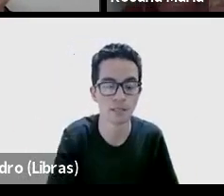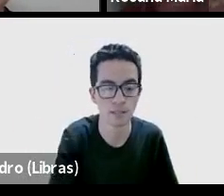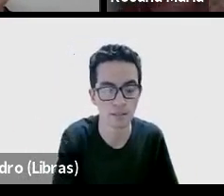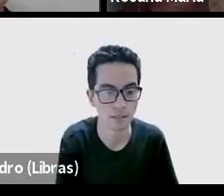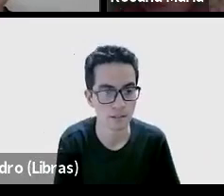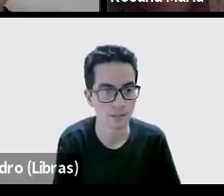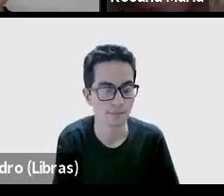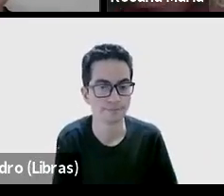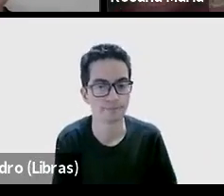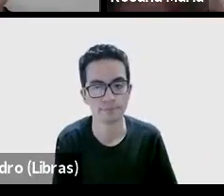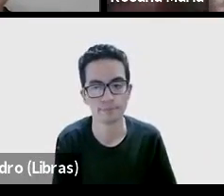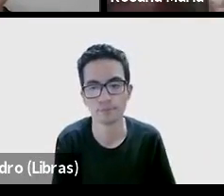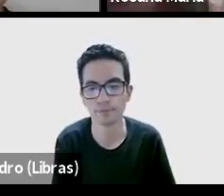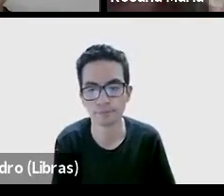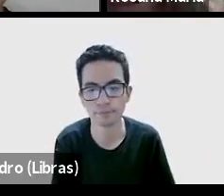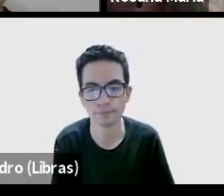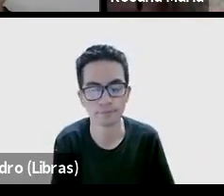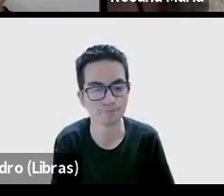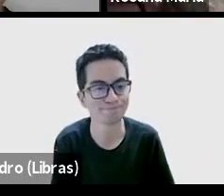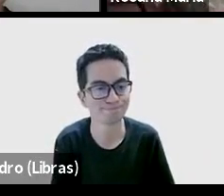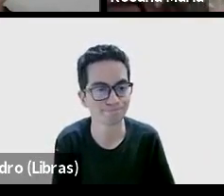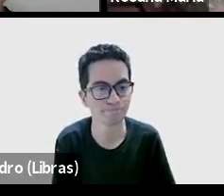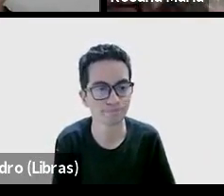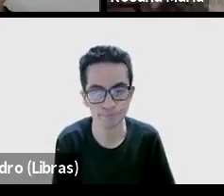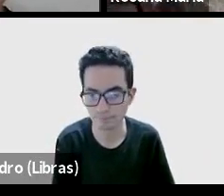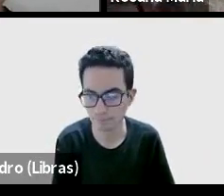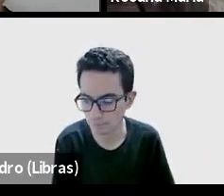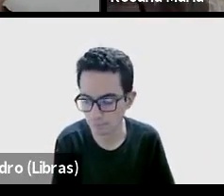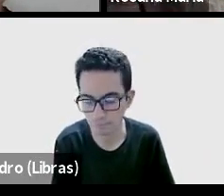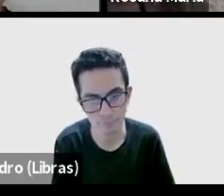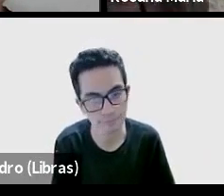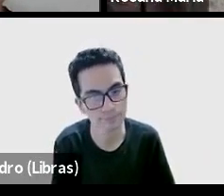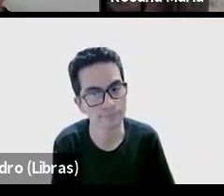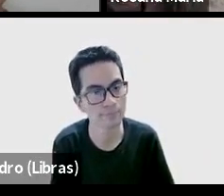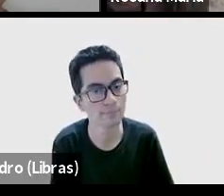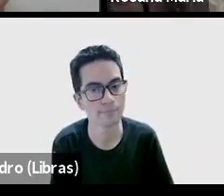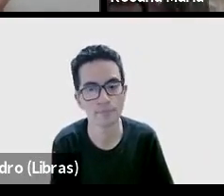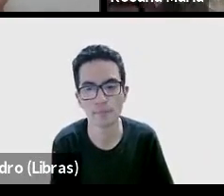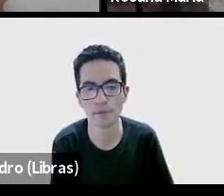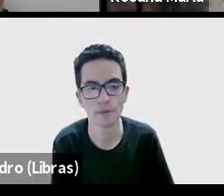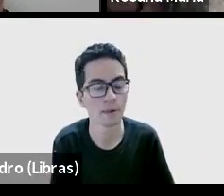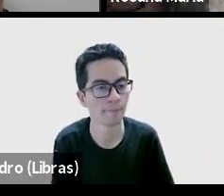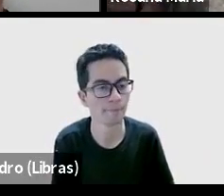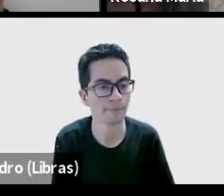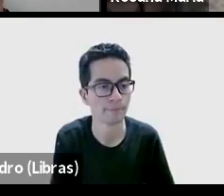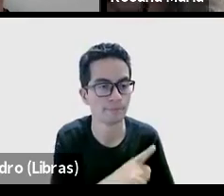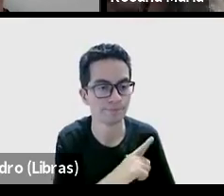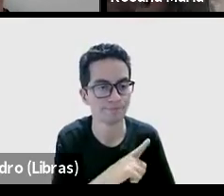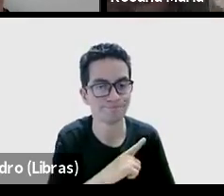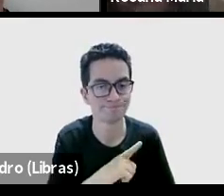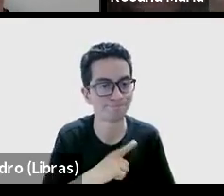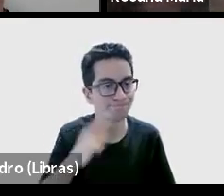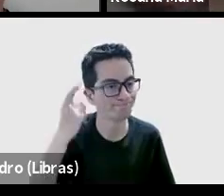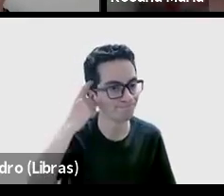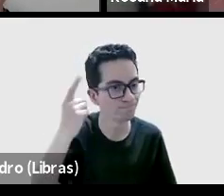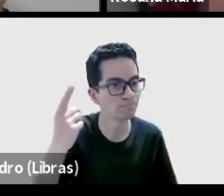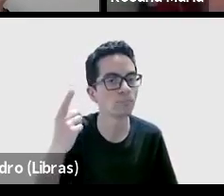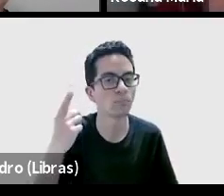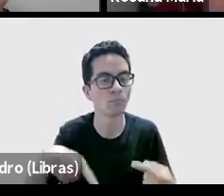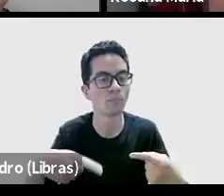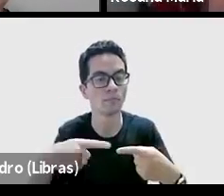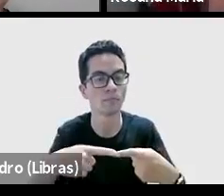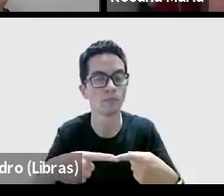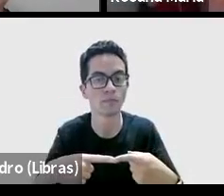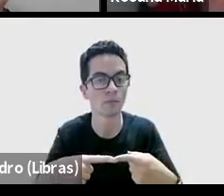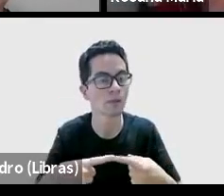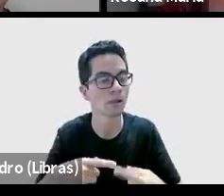fez Fer. Zé falou um monte comigo, ficou no meu ouvido, na Então, vai lá, orientação, Zé. falando disso e da prática, porque